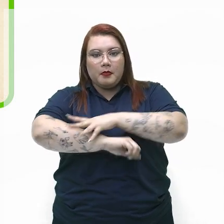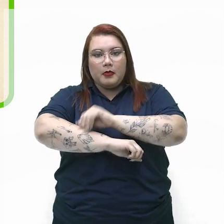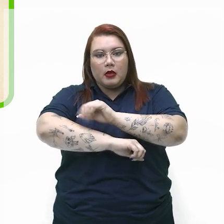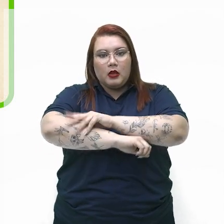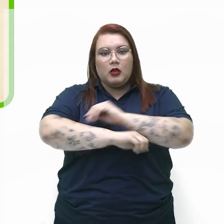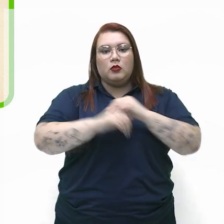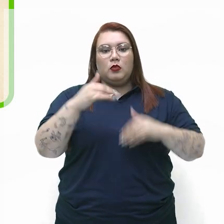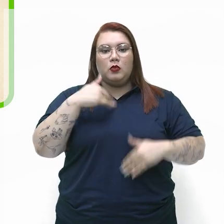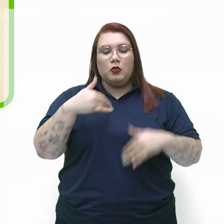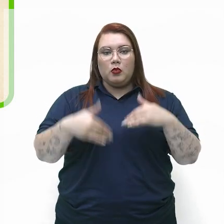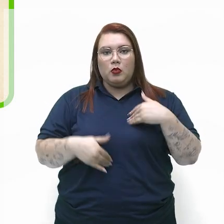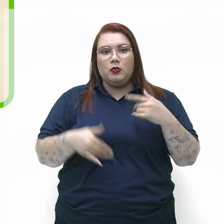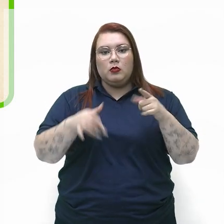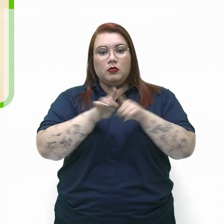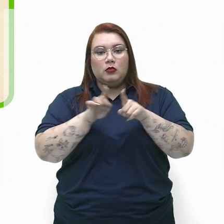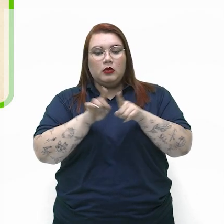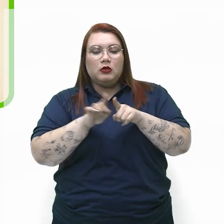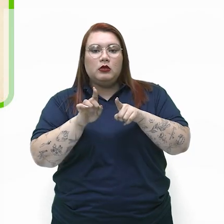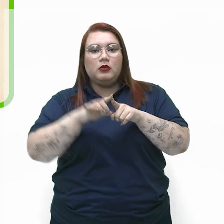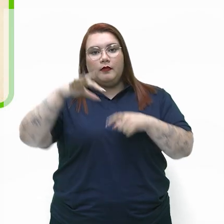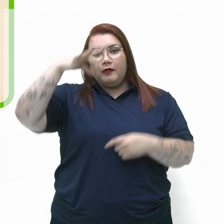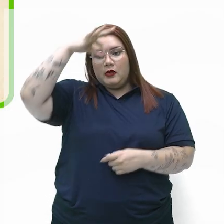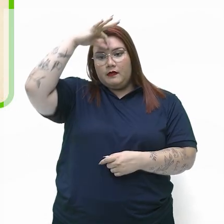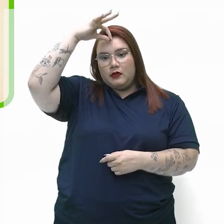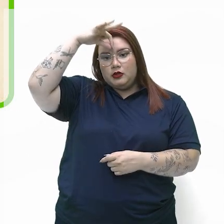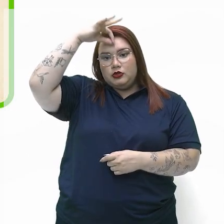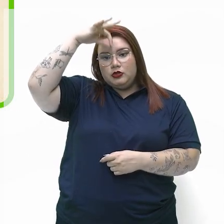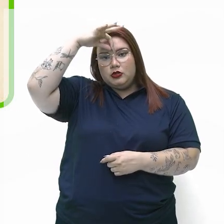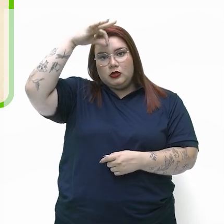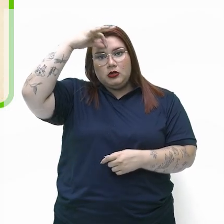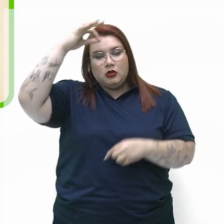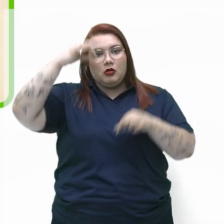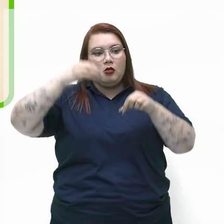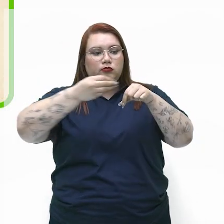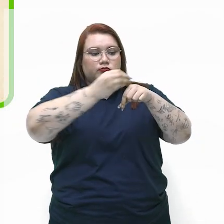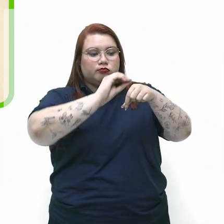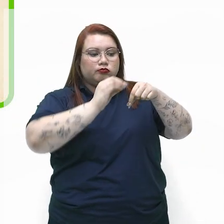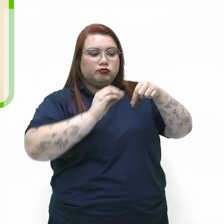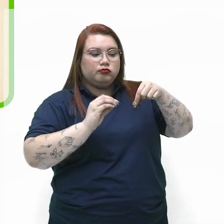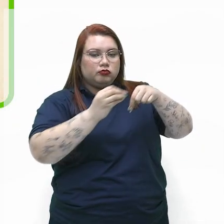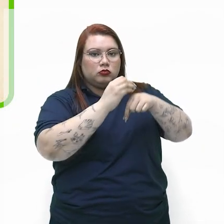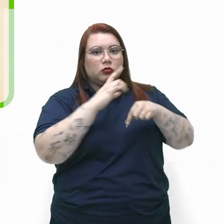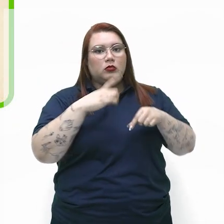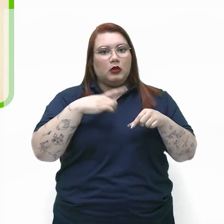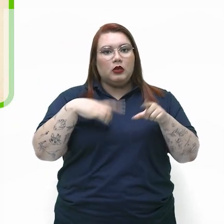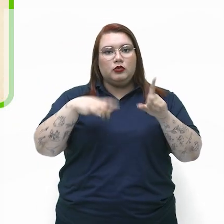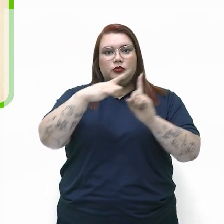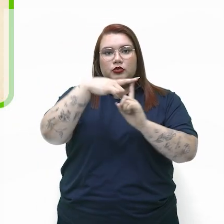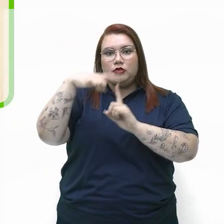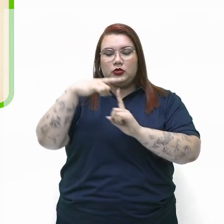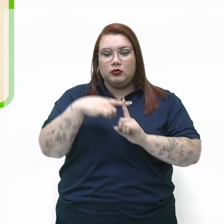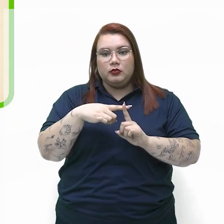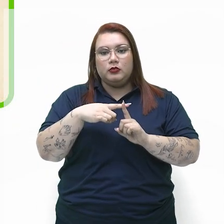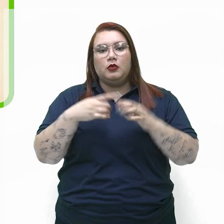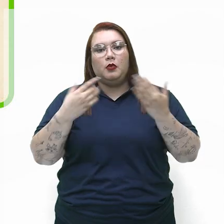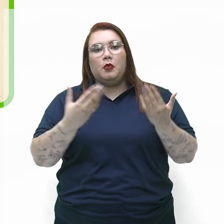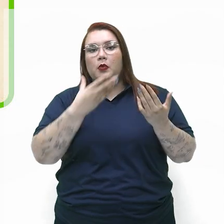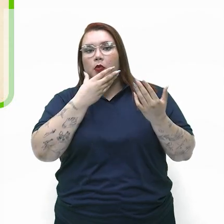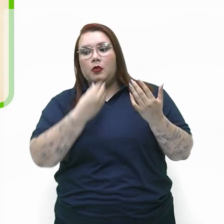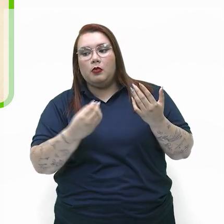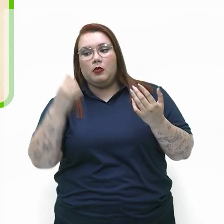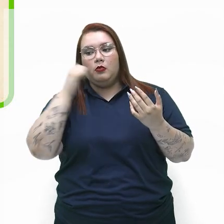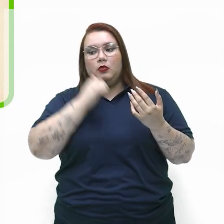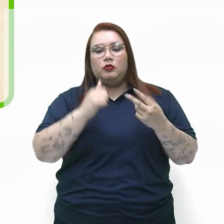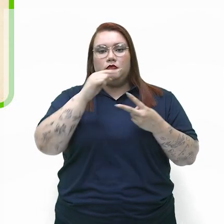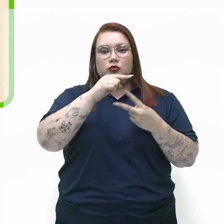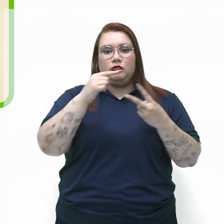pelos pubiais, né? O desenvolvimento das genitais externas, né? No que diz respeito à vulva. E para os dois, tanto o homem